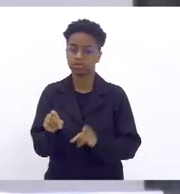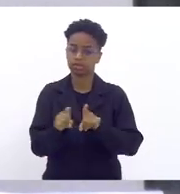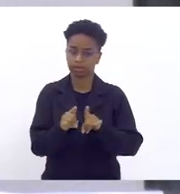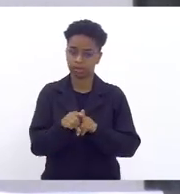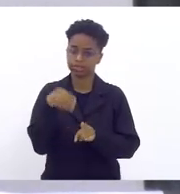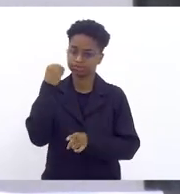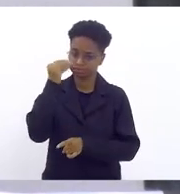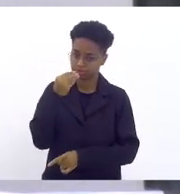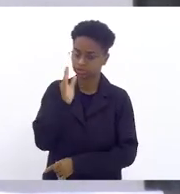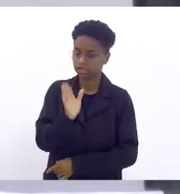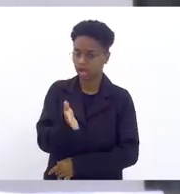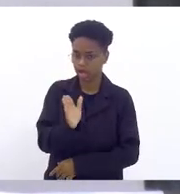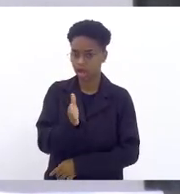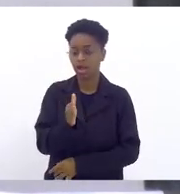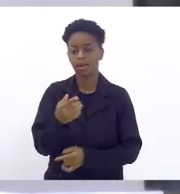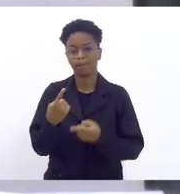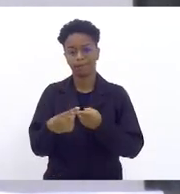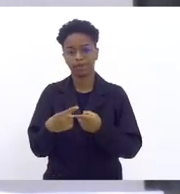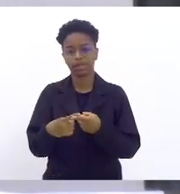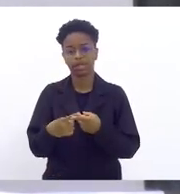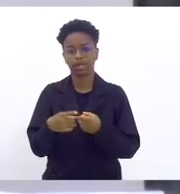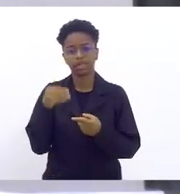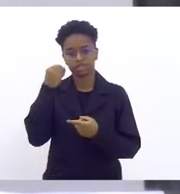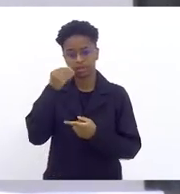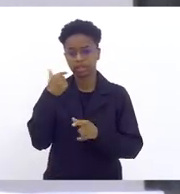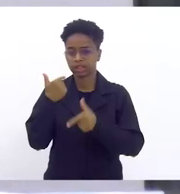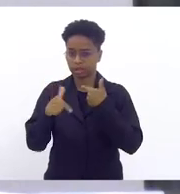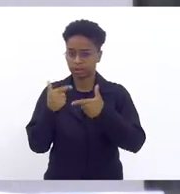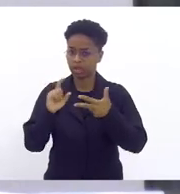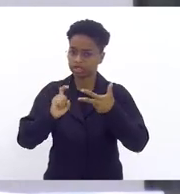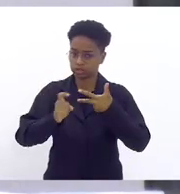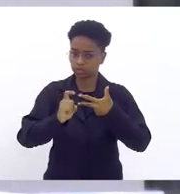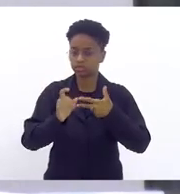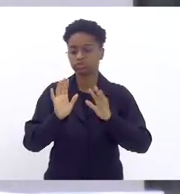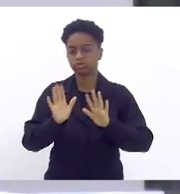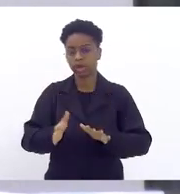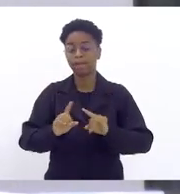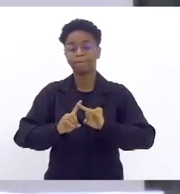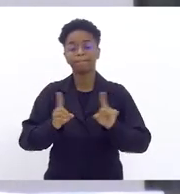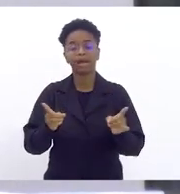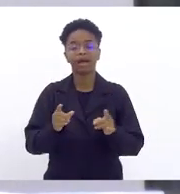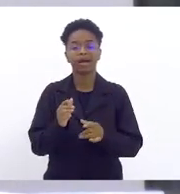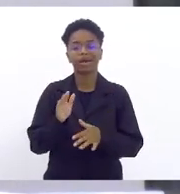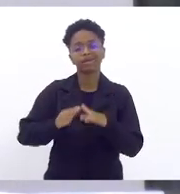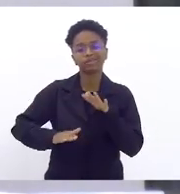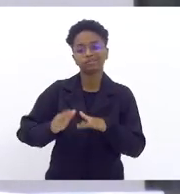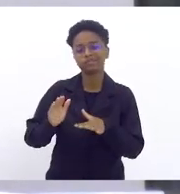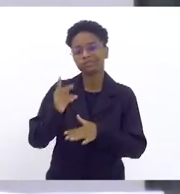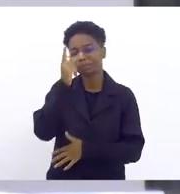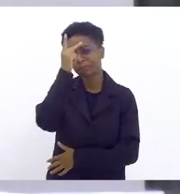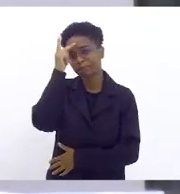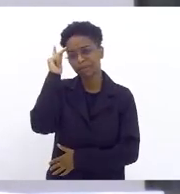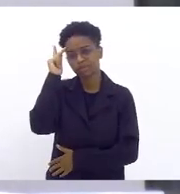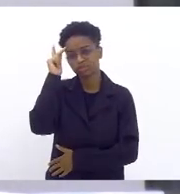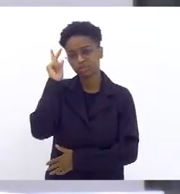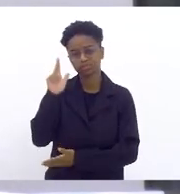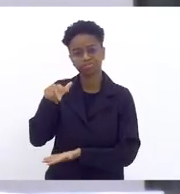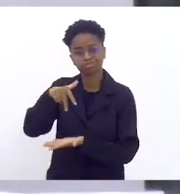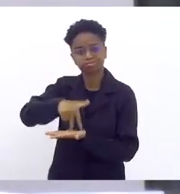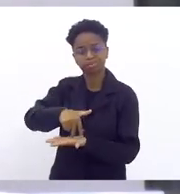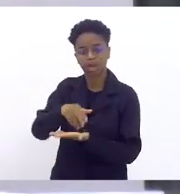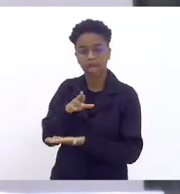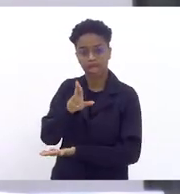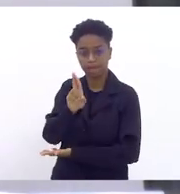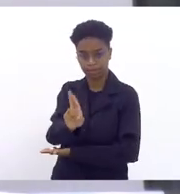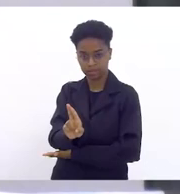também venho não é de experiência em executivo muitas das vezes aquele que está ali não frente